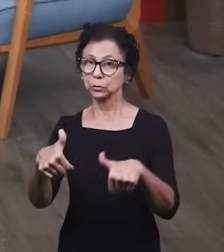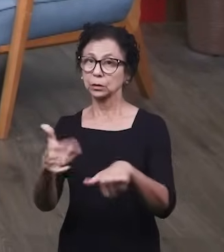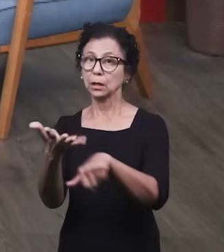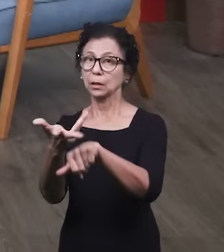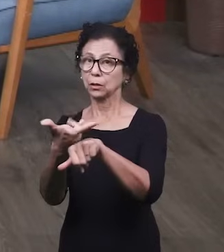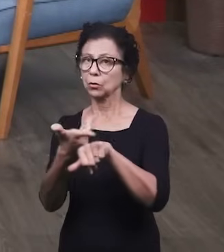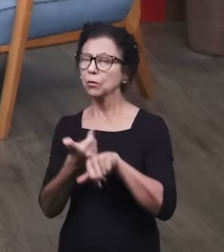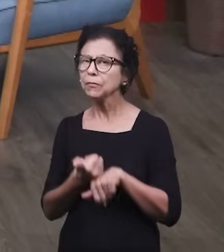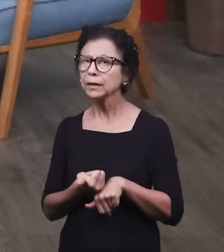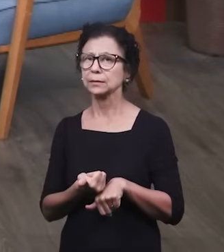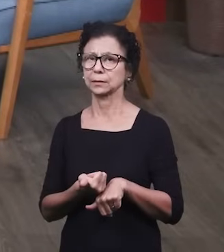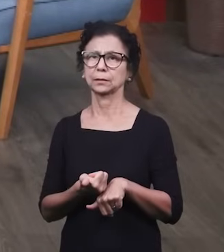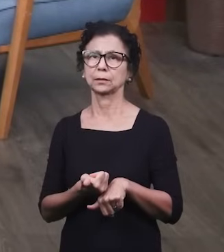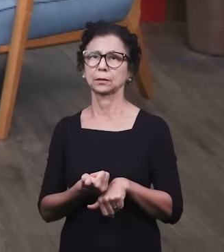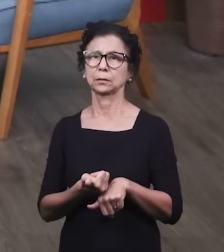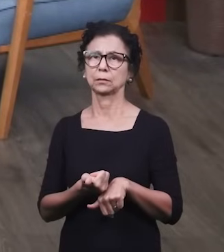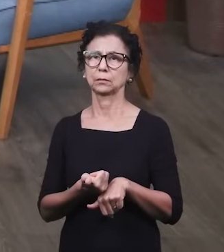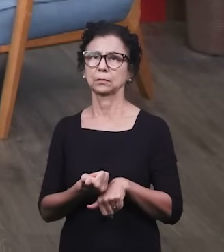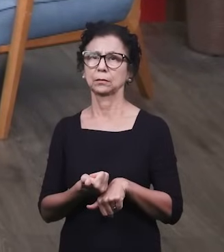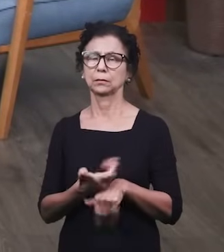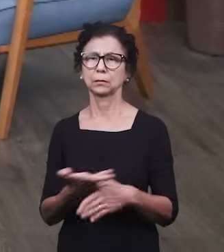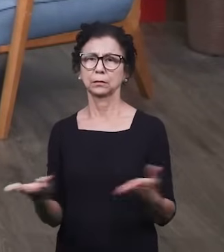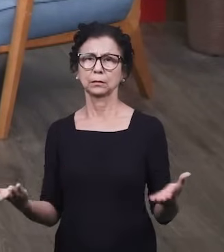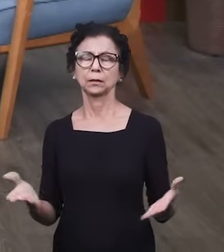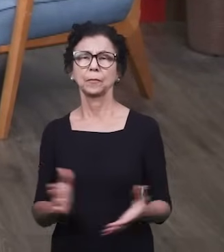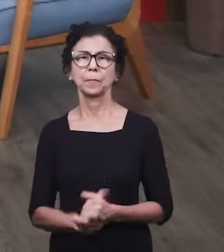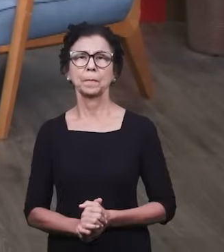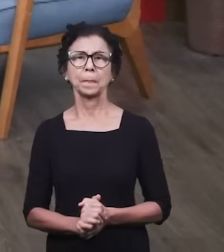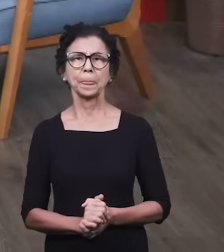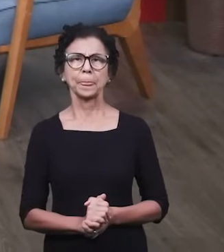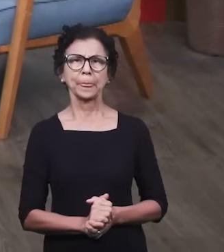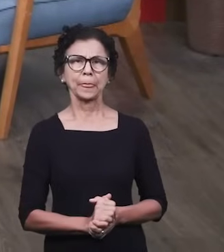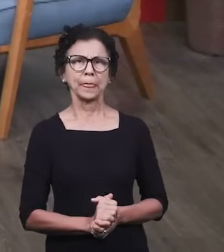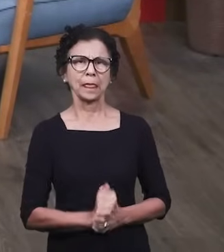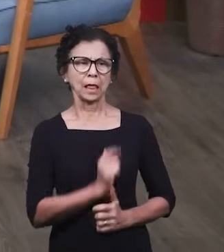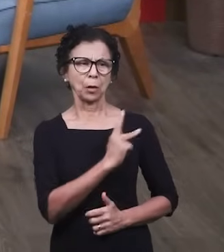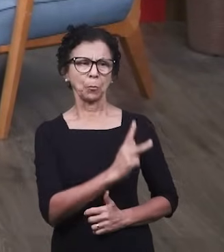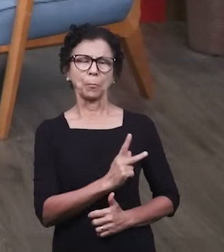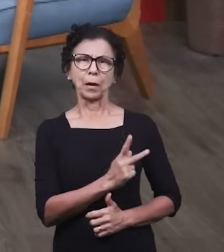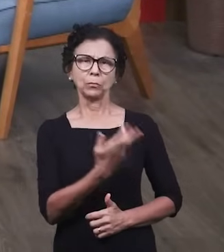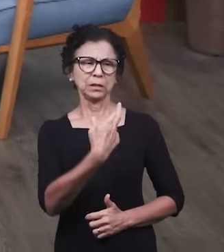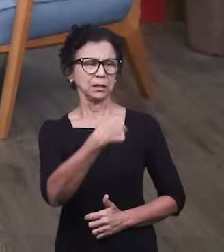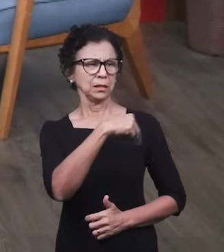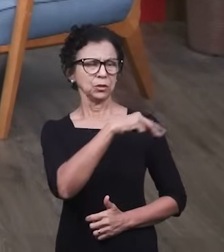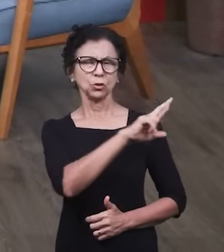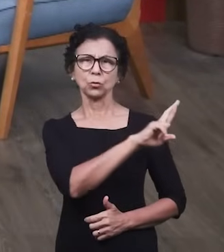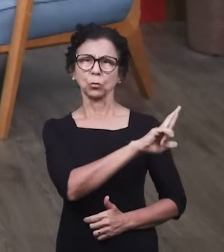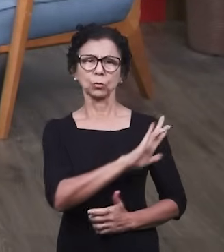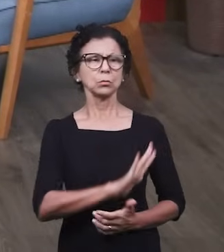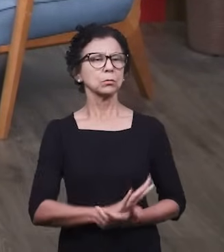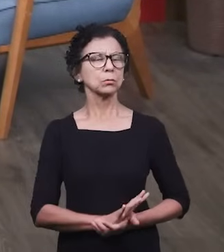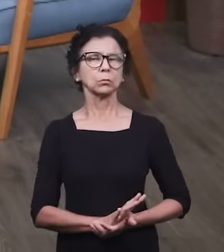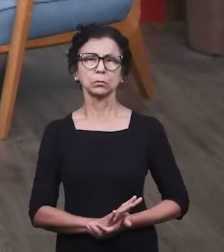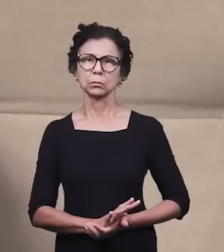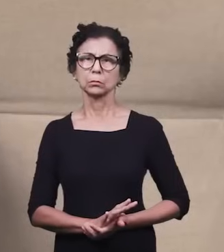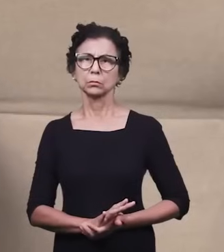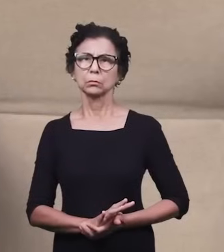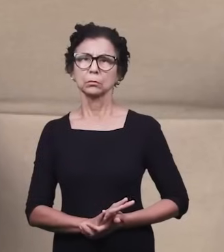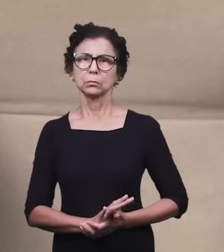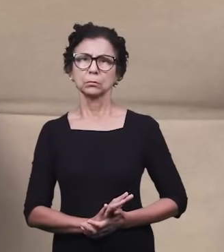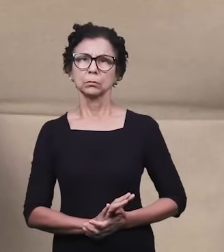um exemplo disso, né, Sérgio? Está aqui, ó. Era fariseu, era super dedicado à sua religião, né? E ele